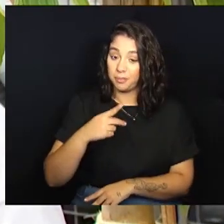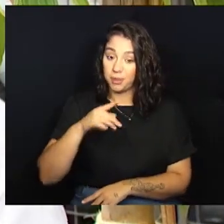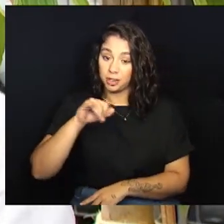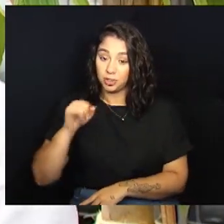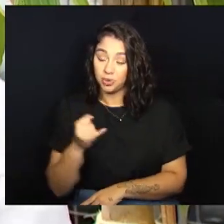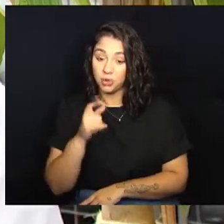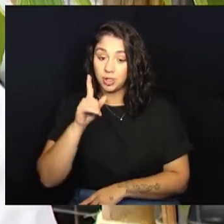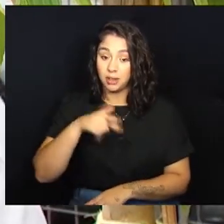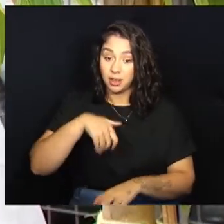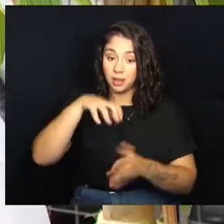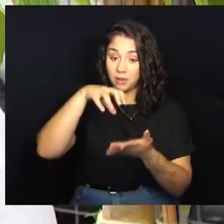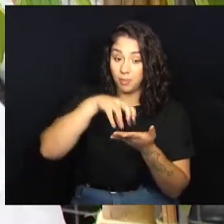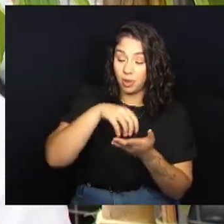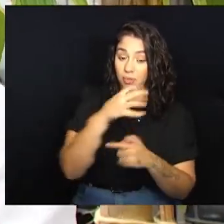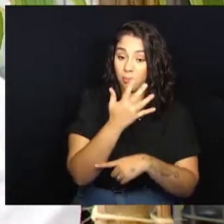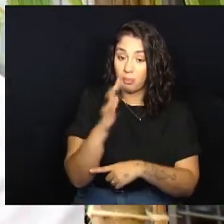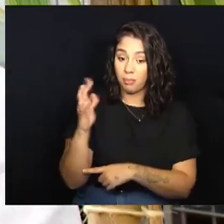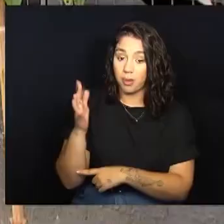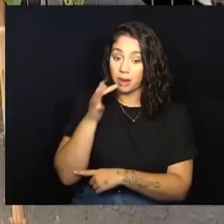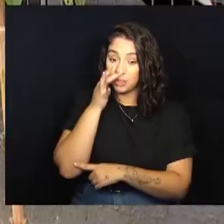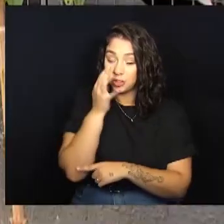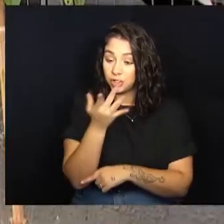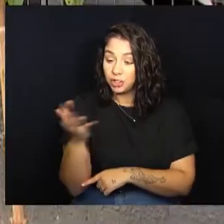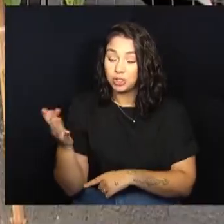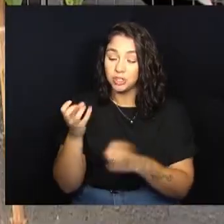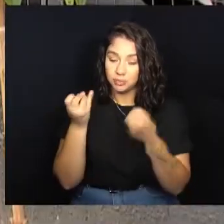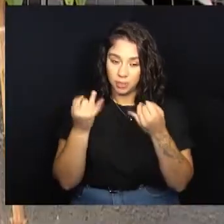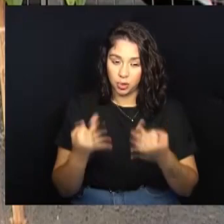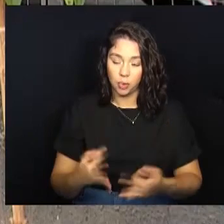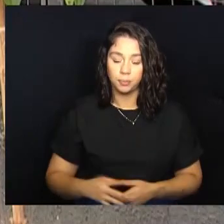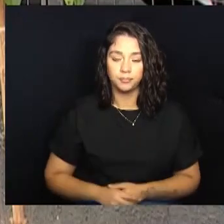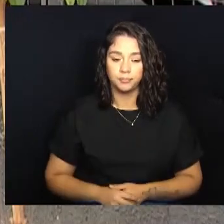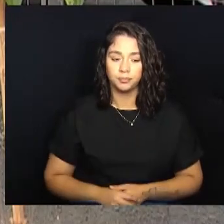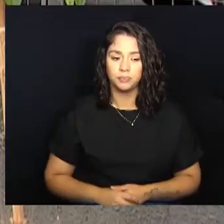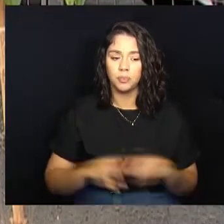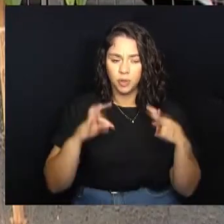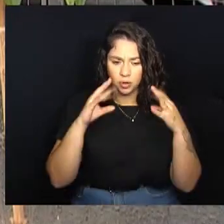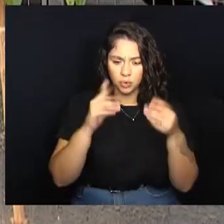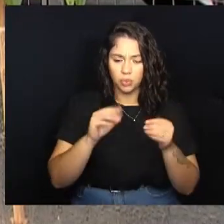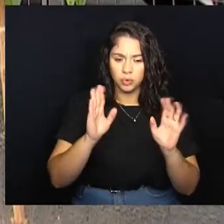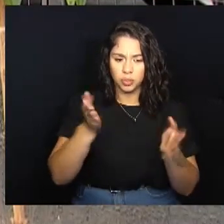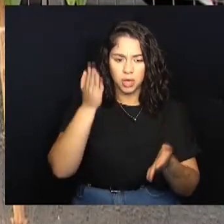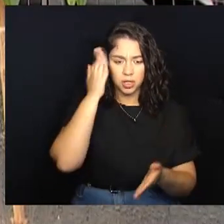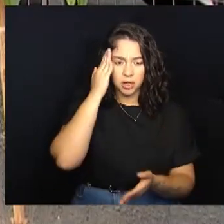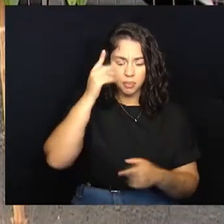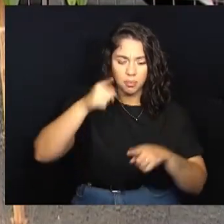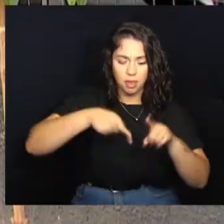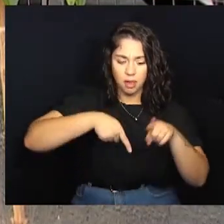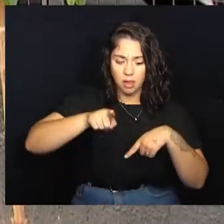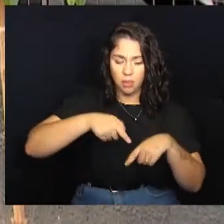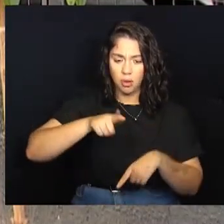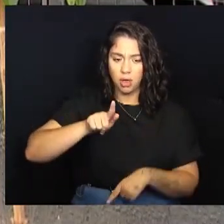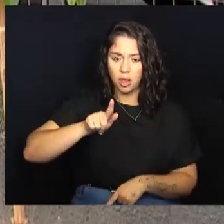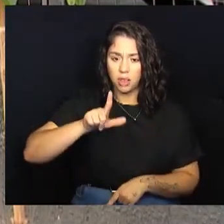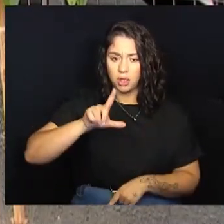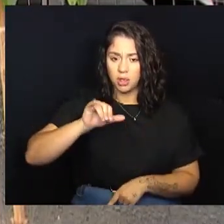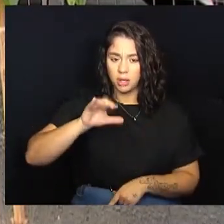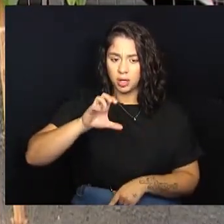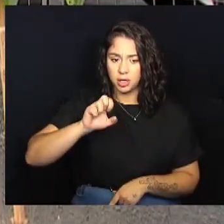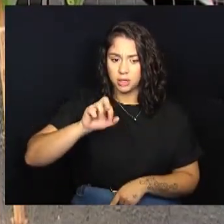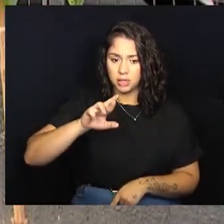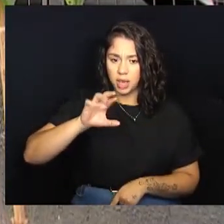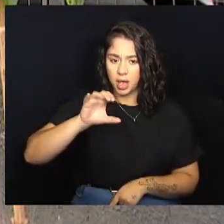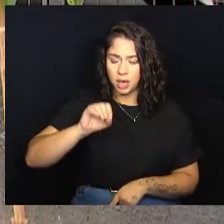de Parques e Jardins, deu os detalhes. Como todos sabem, aqui na Glicério houve a extração de